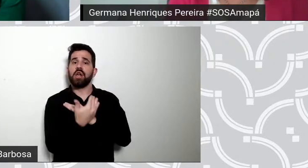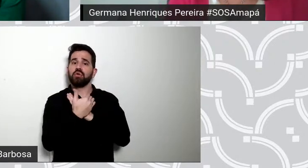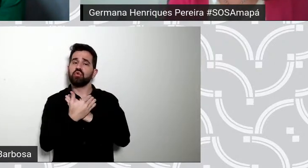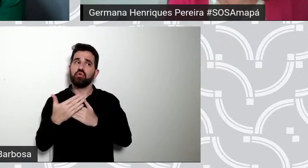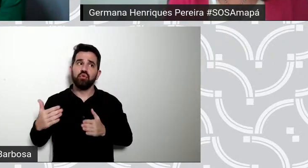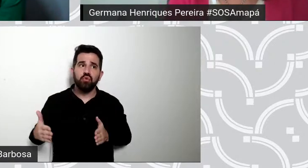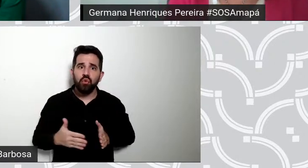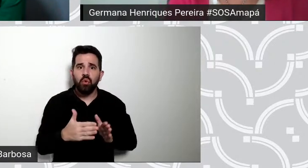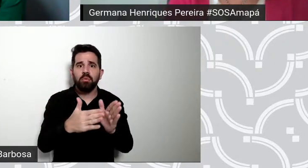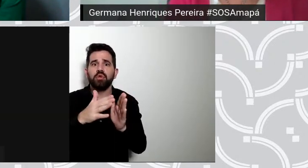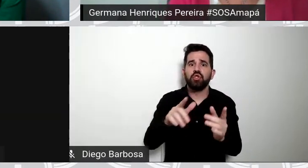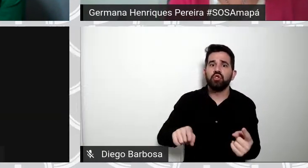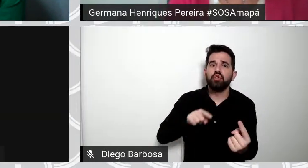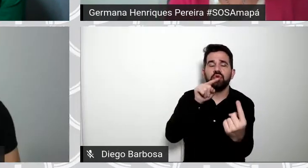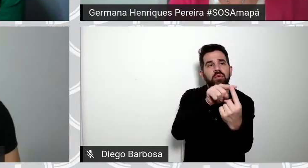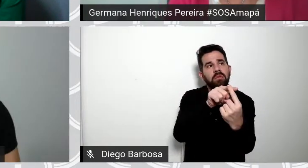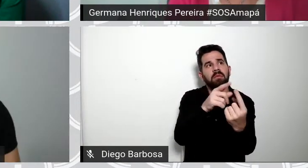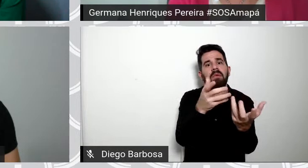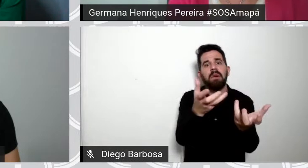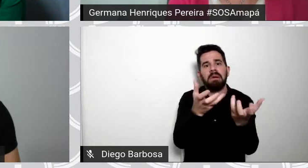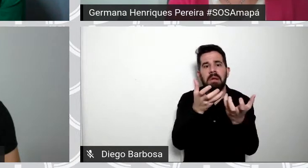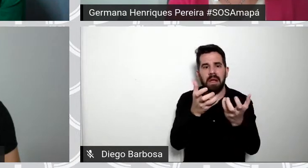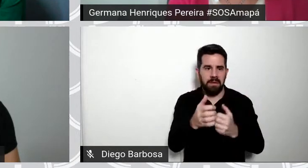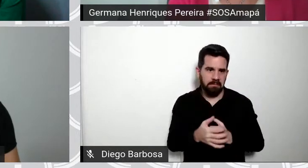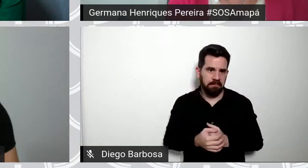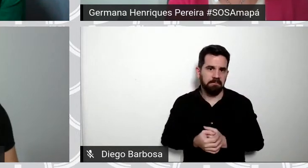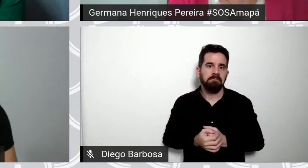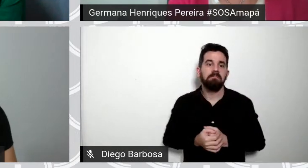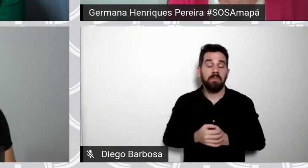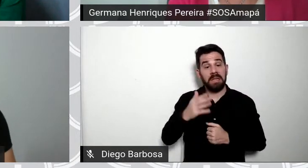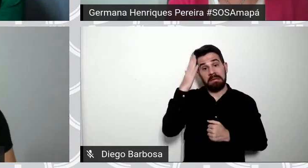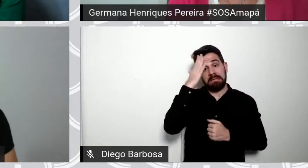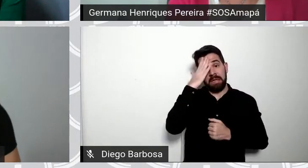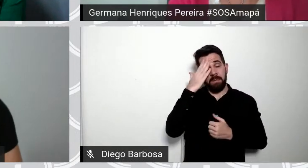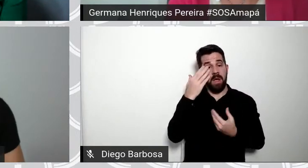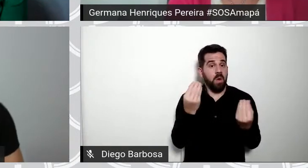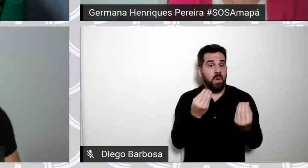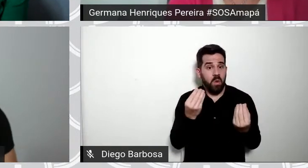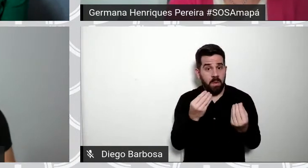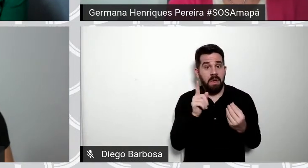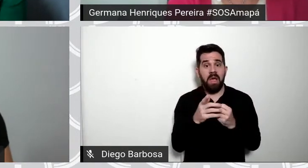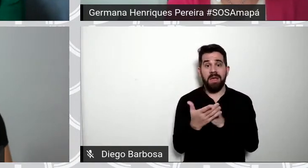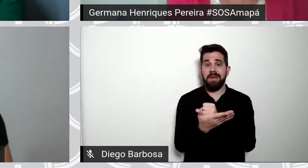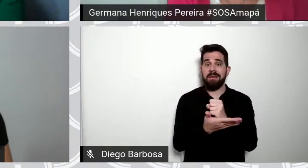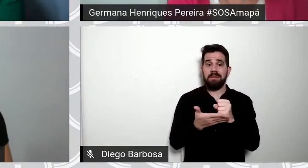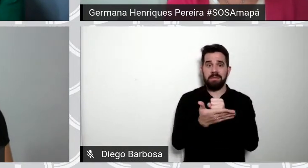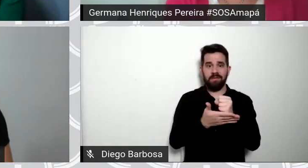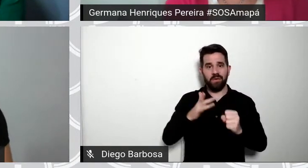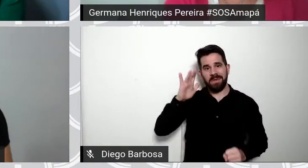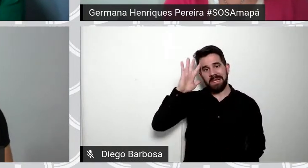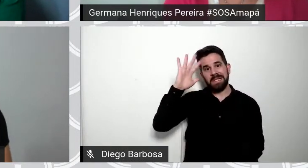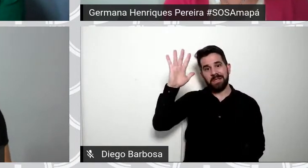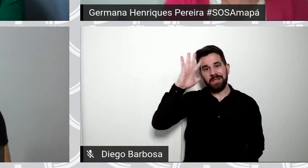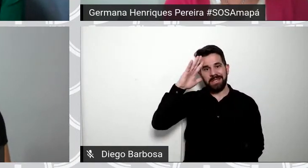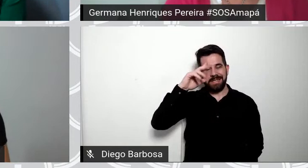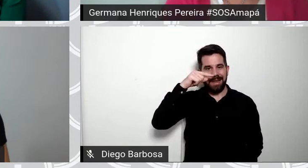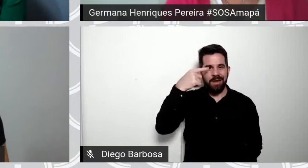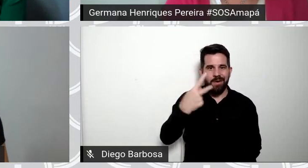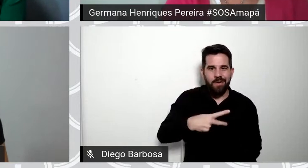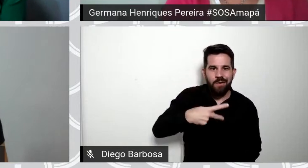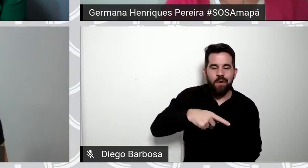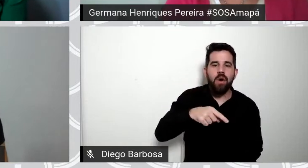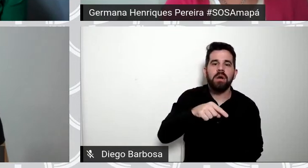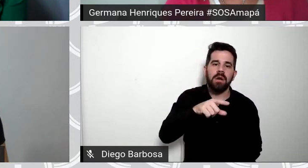objetivo almejado, perdão, a saber, a fundamentação teórica que sustentaria